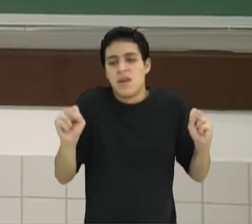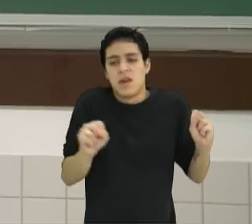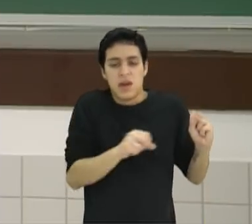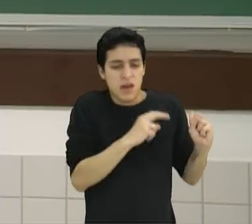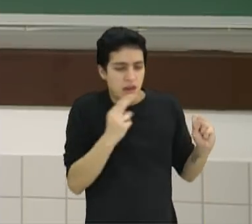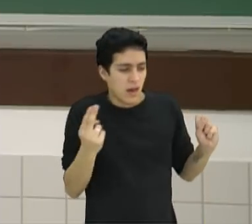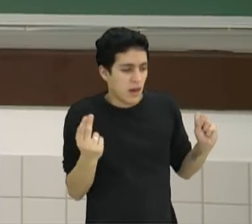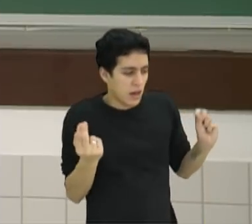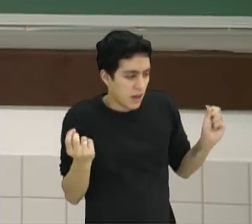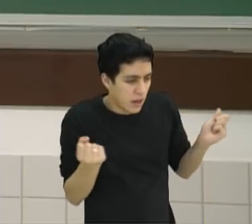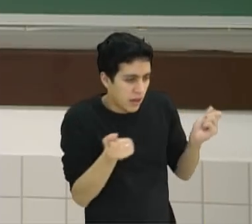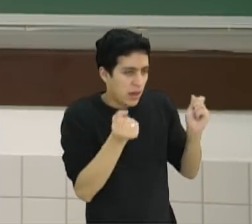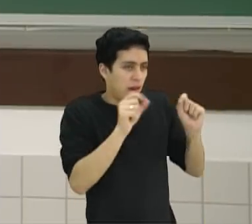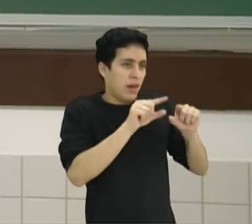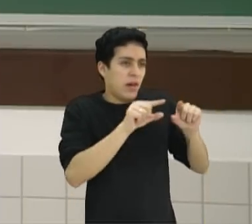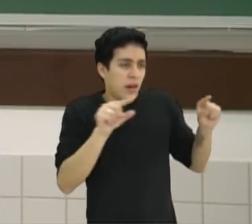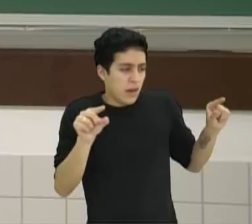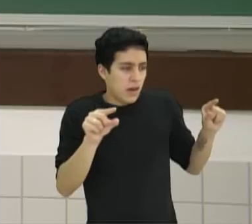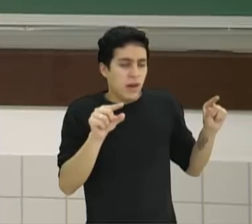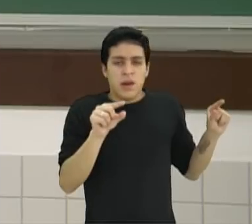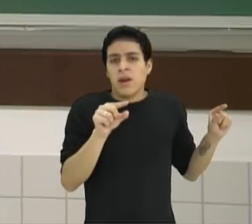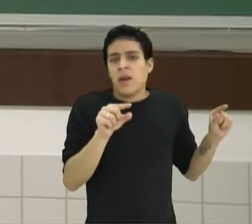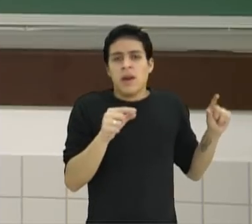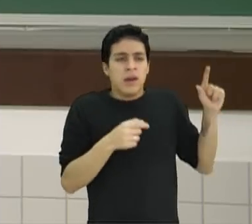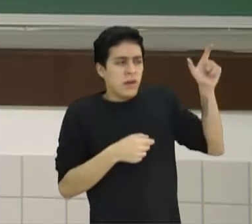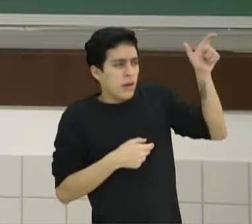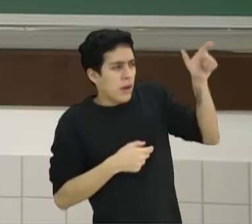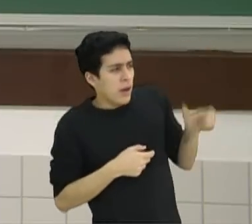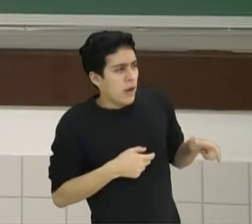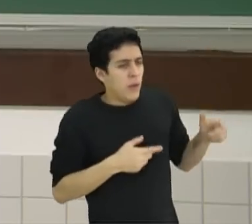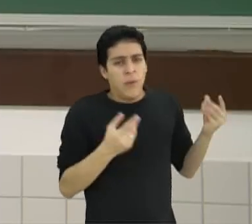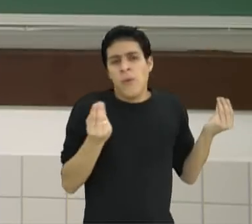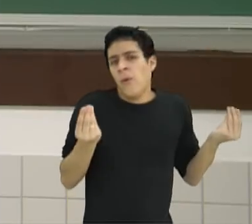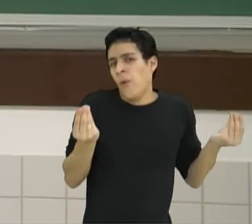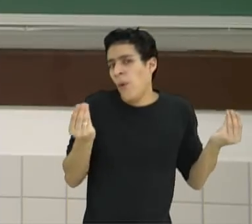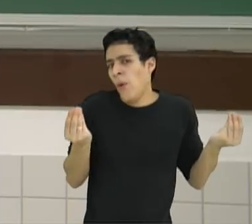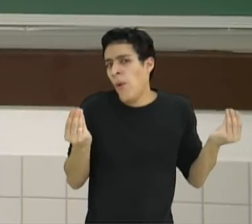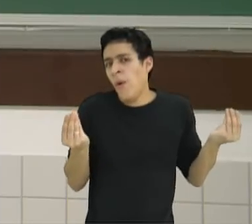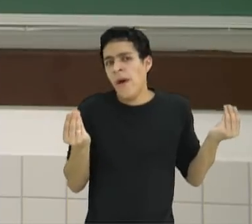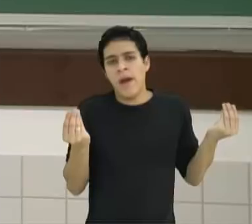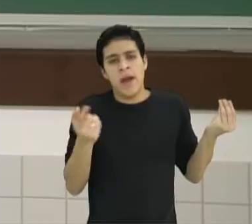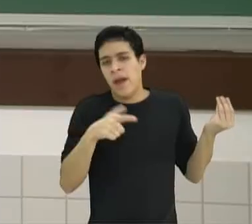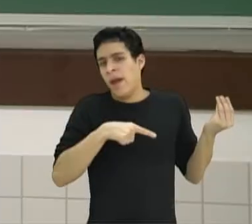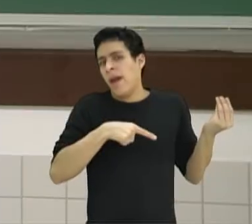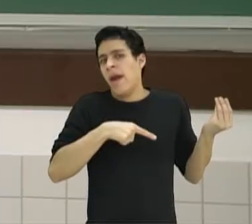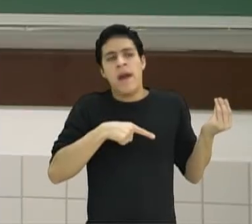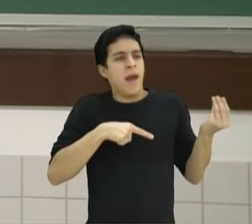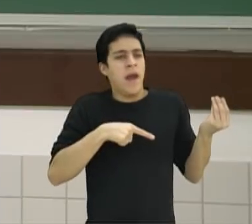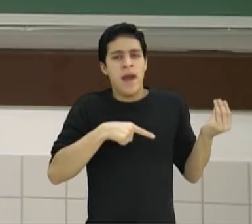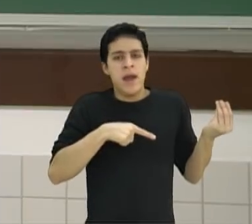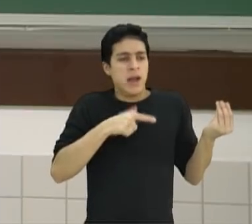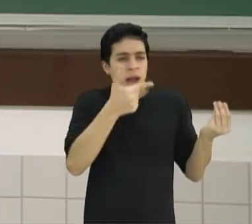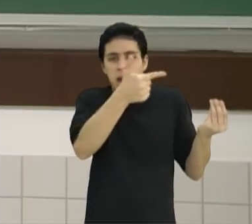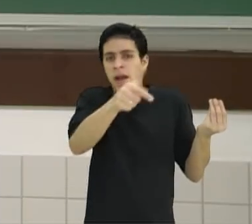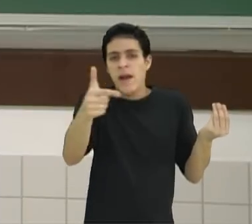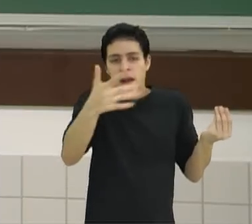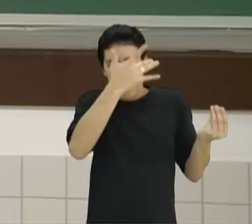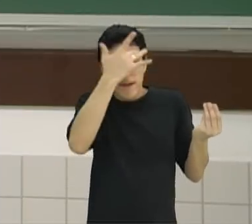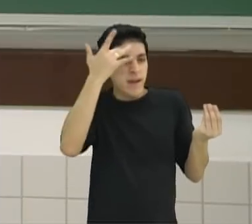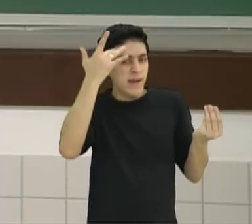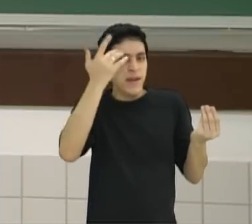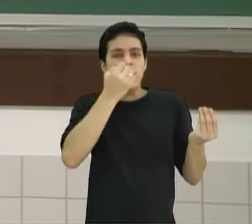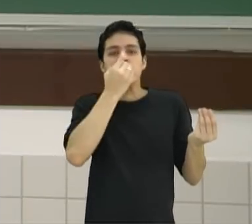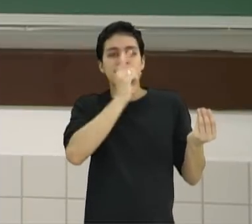que é abordada às vezes por uma personalidade que não tem bons predicados, uma personalidade que foi ruim